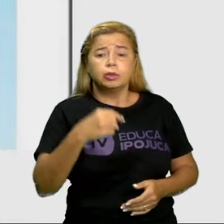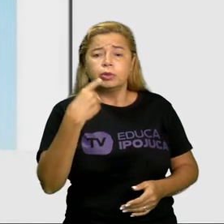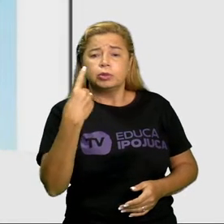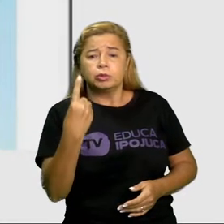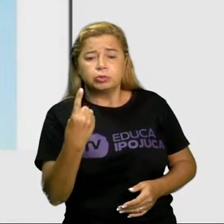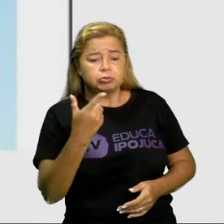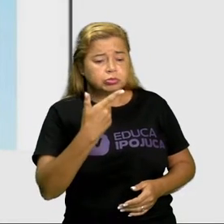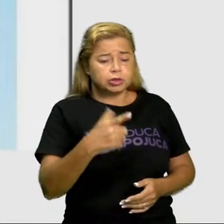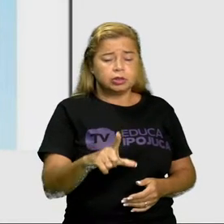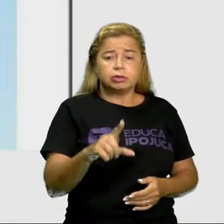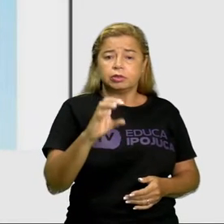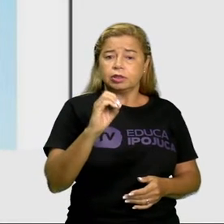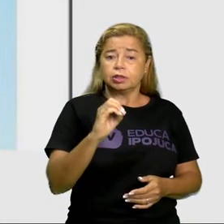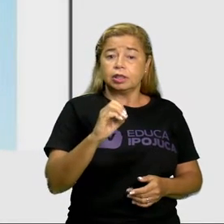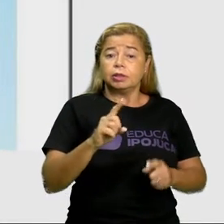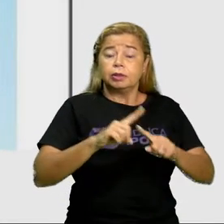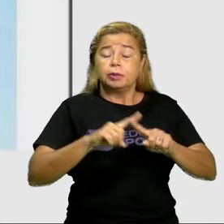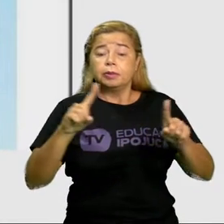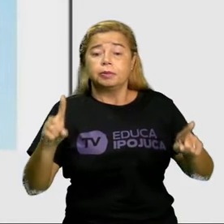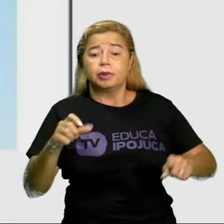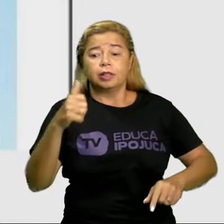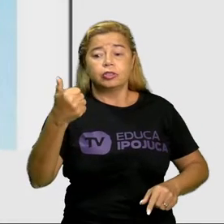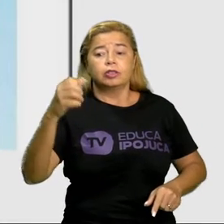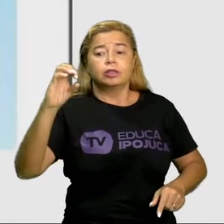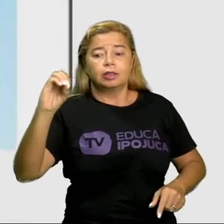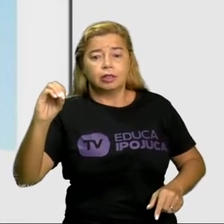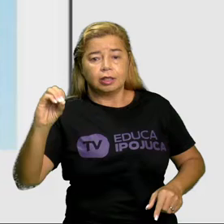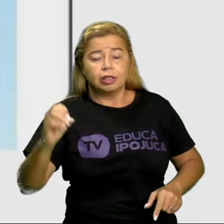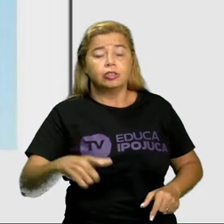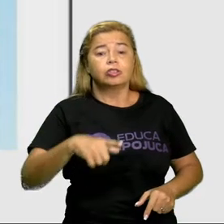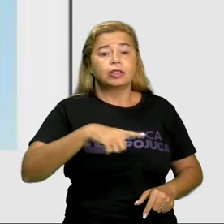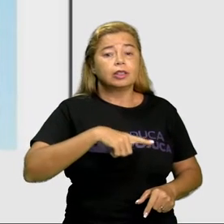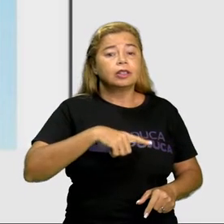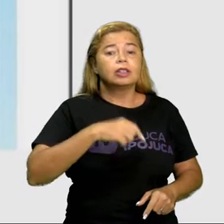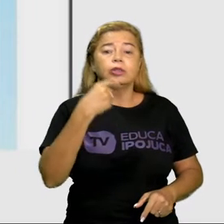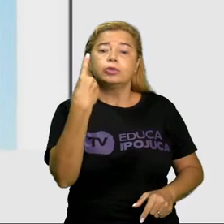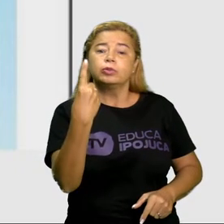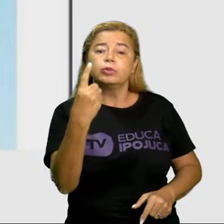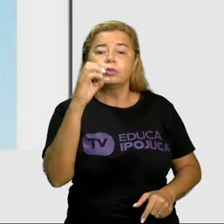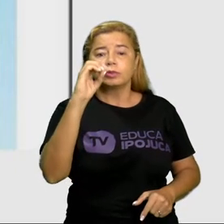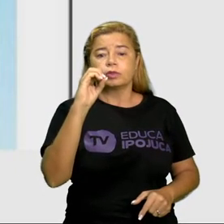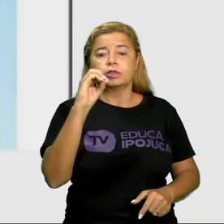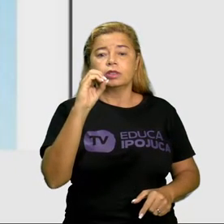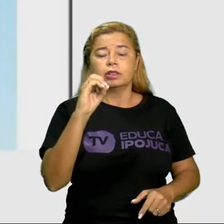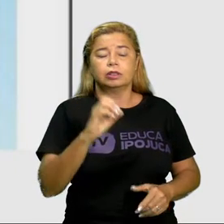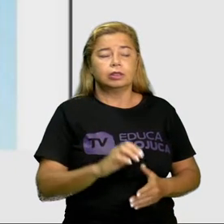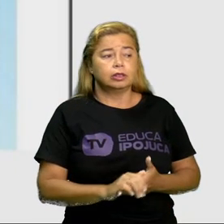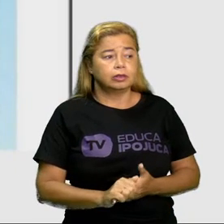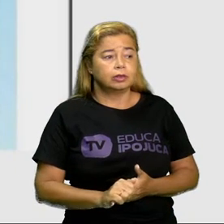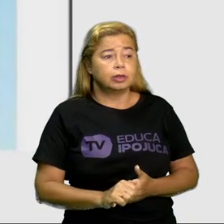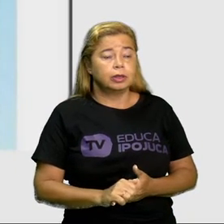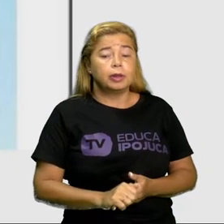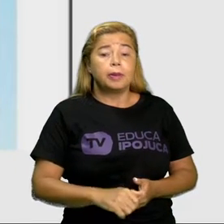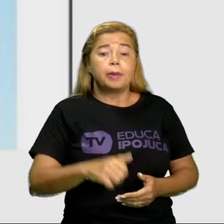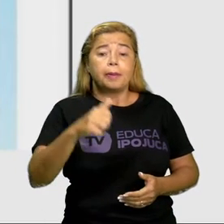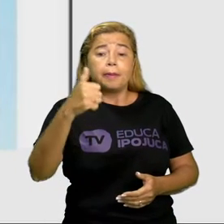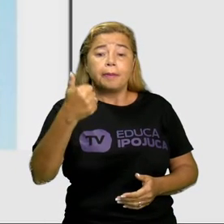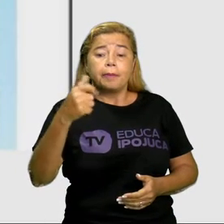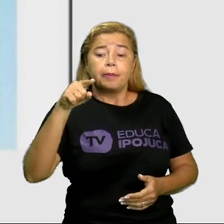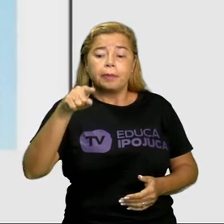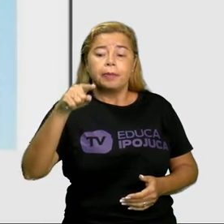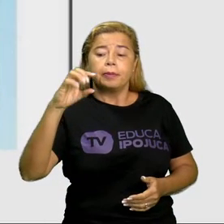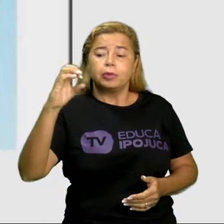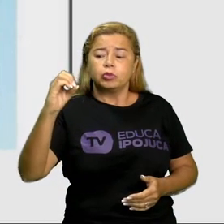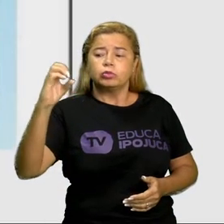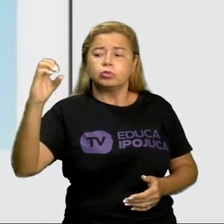o-10 ele já tem 10 o sentem 20 um ninho ele já tem três